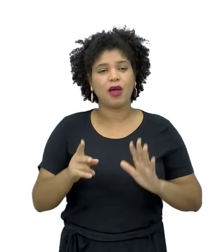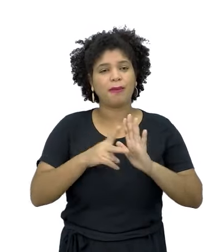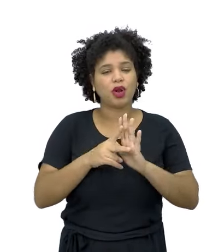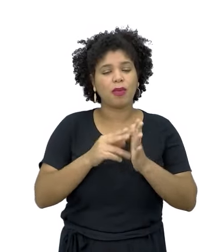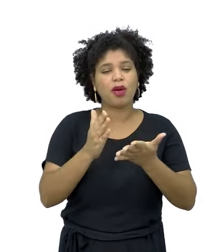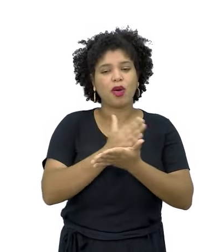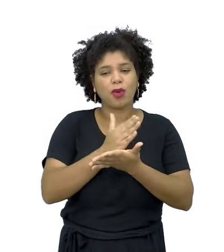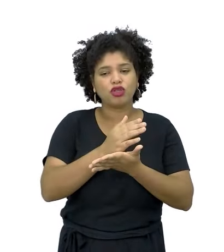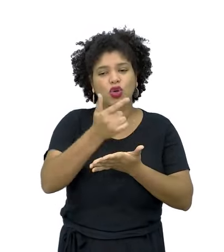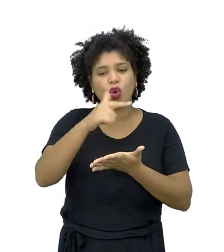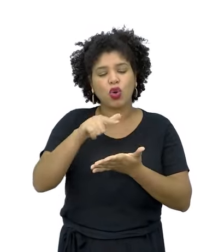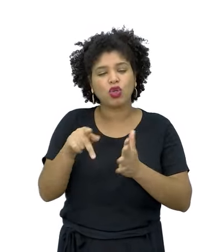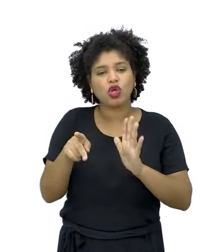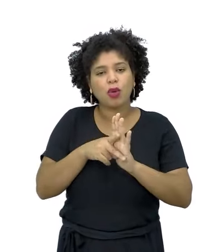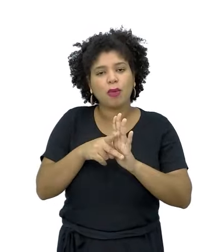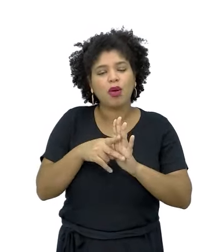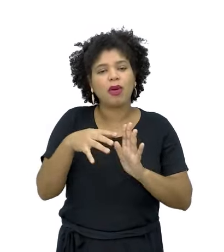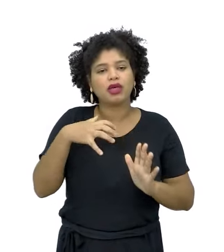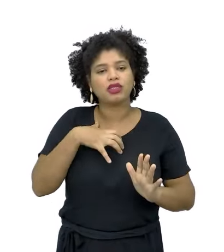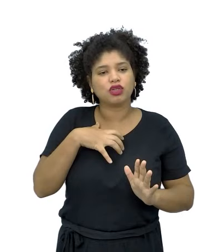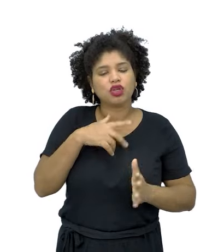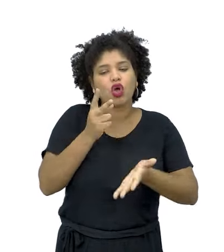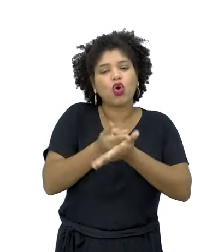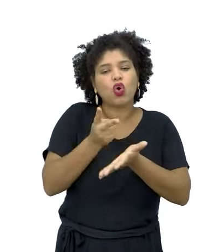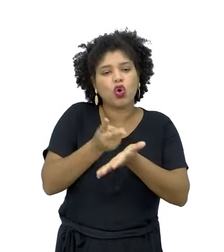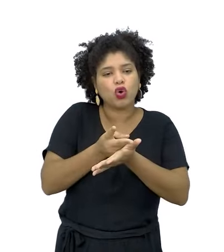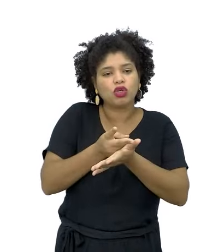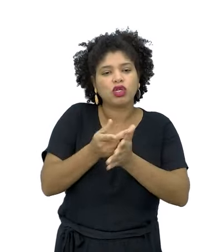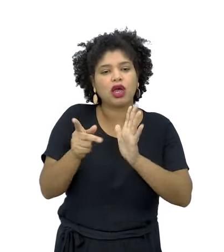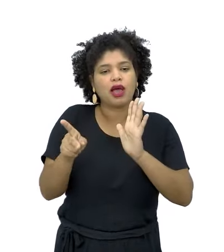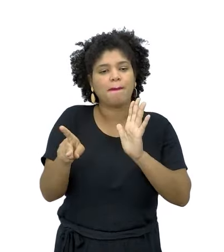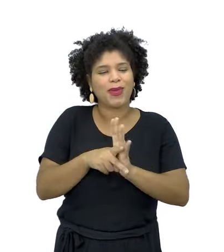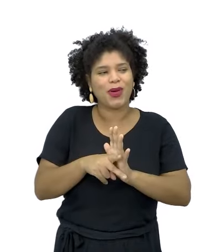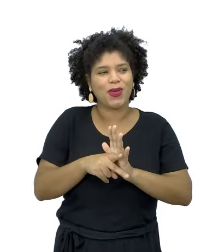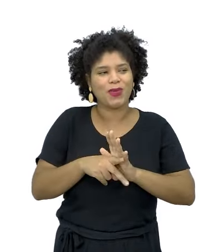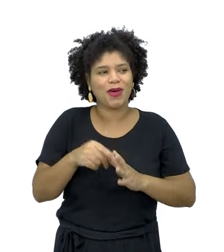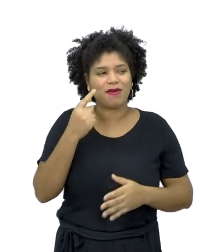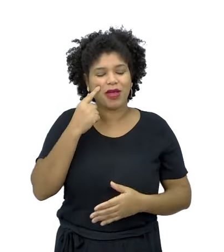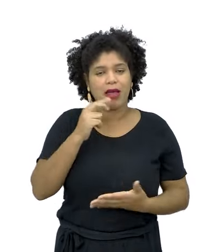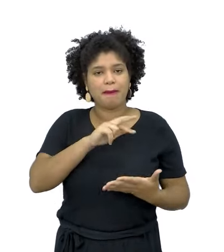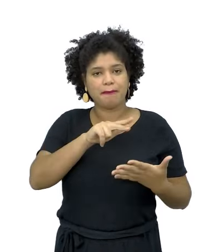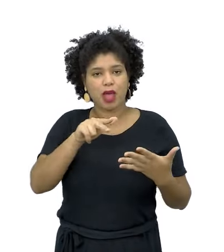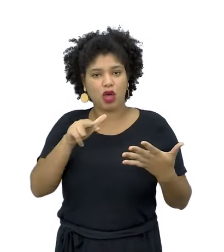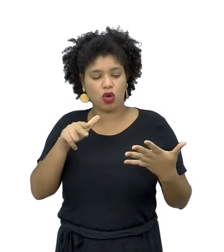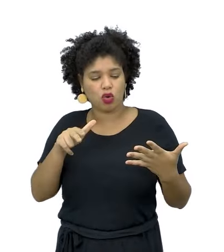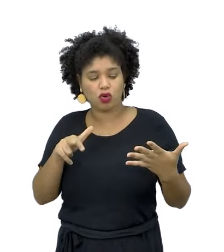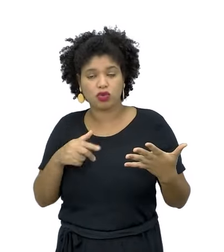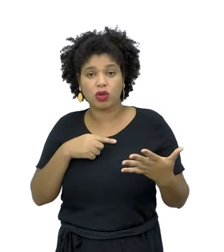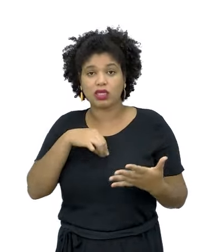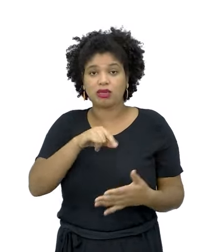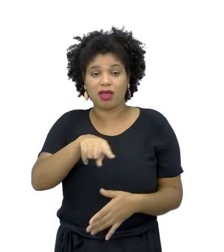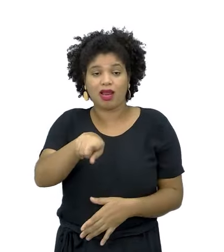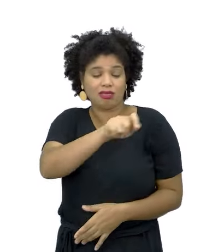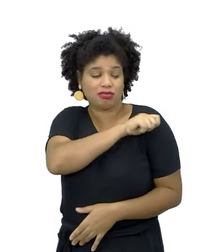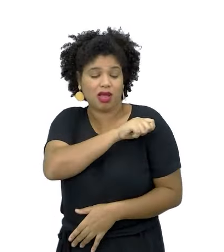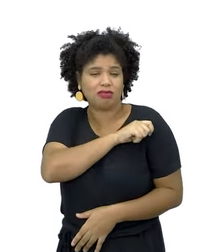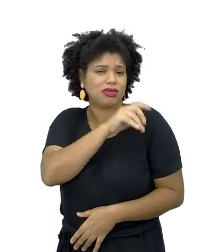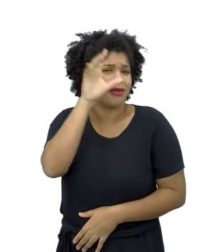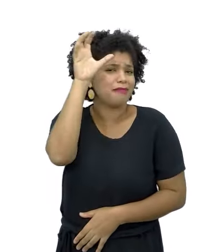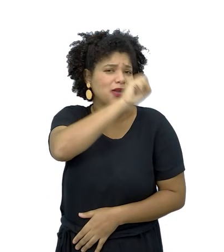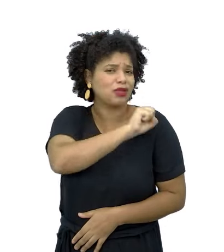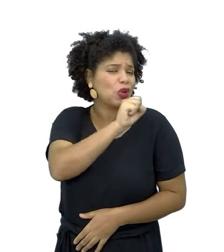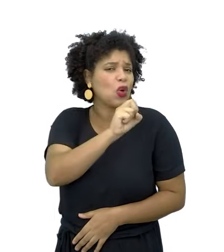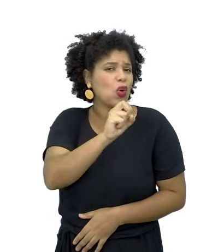né, de uma forma consistente, que dê para a gente verificar se o aluno aprendeu ou